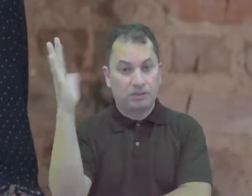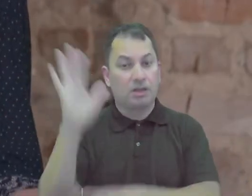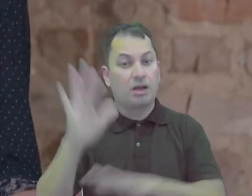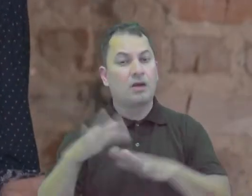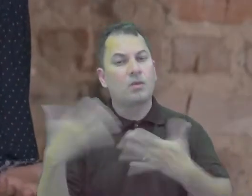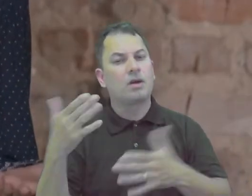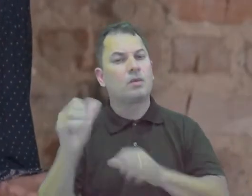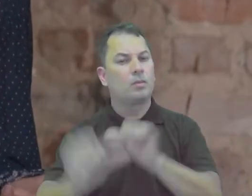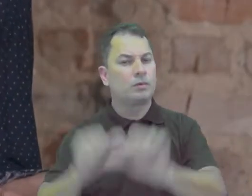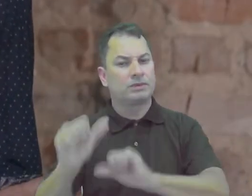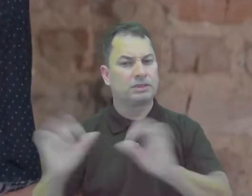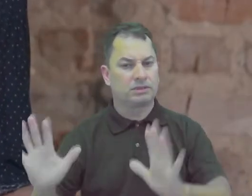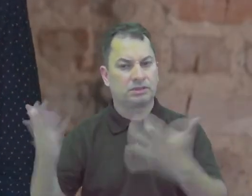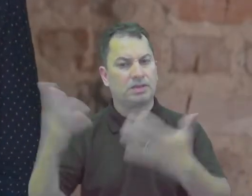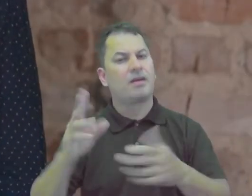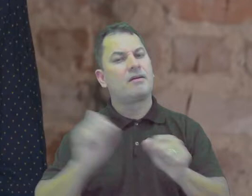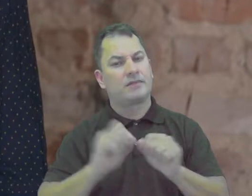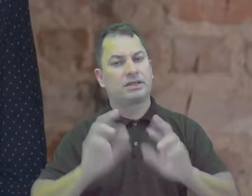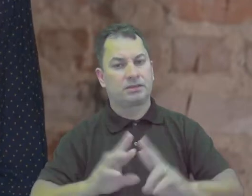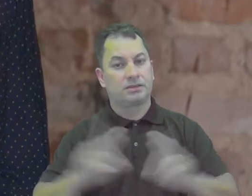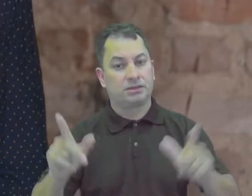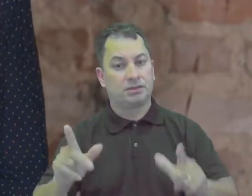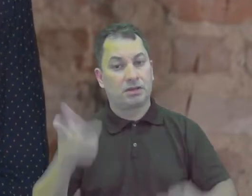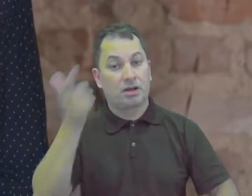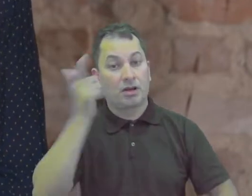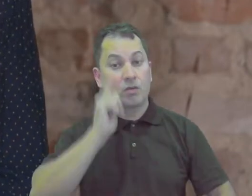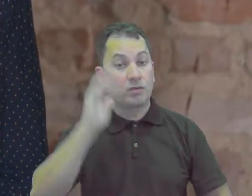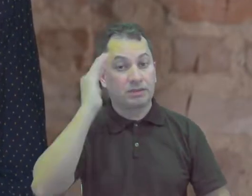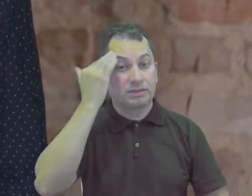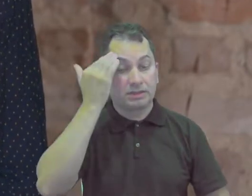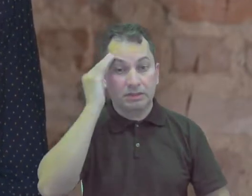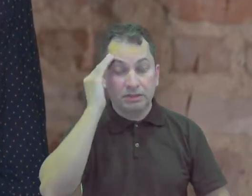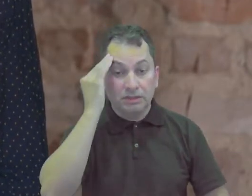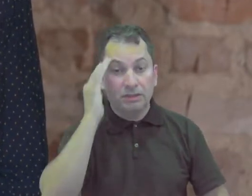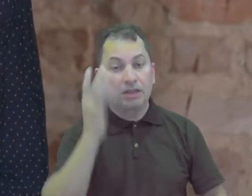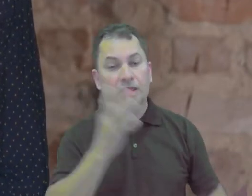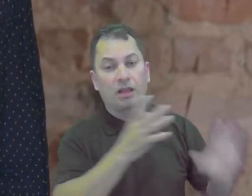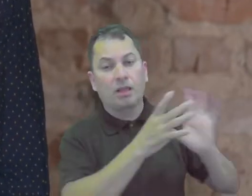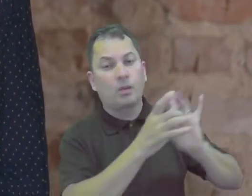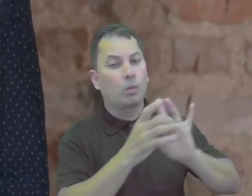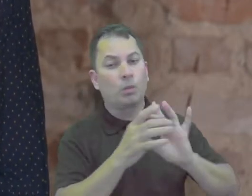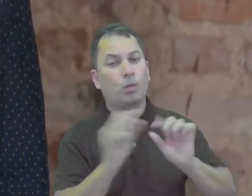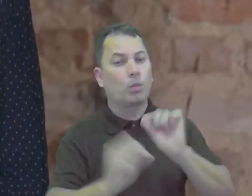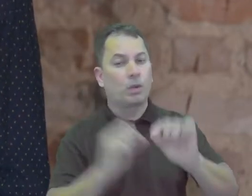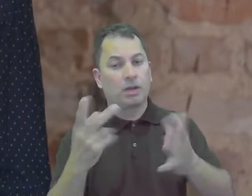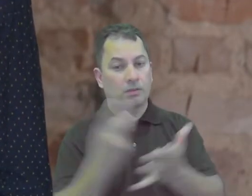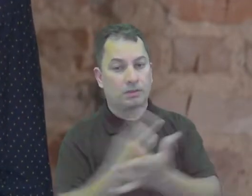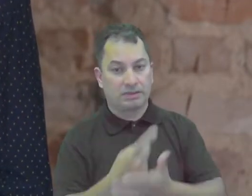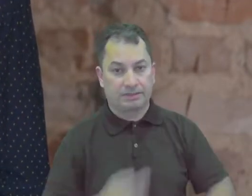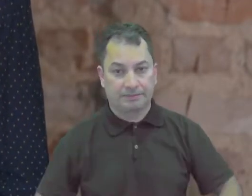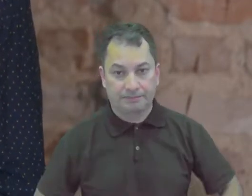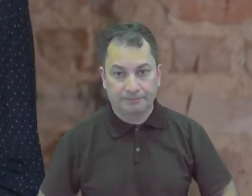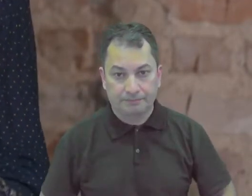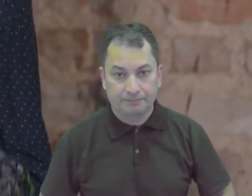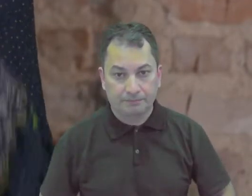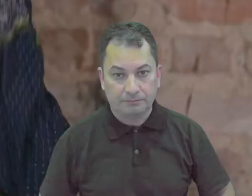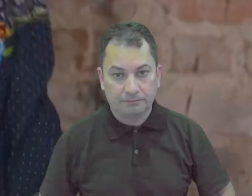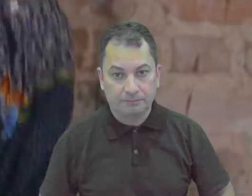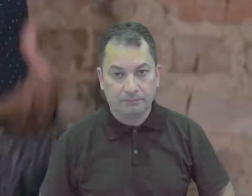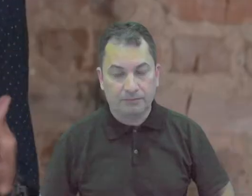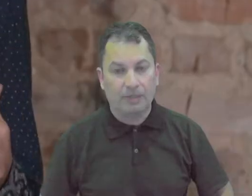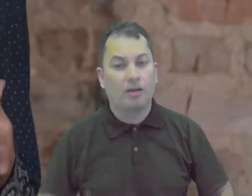climáticas, faz muita diferença para a gente entender o contexto em que esses agravos acontecem. E para a gente